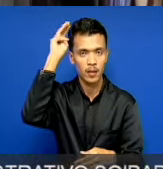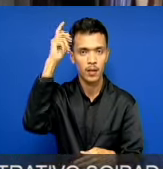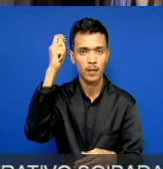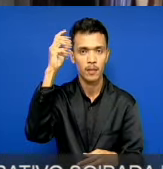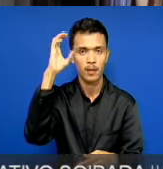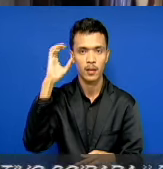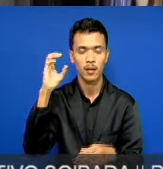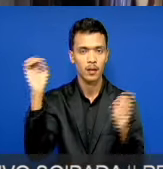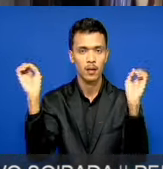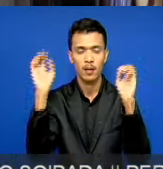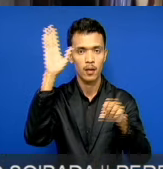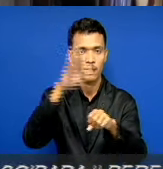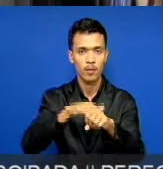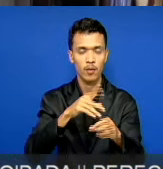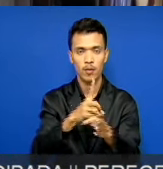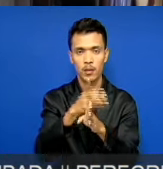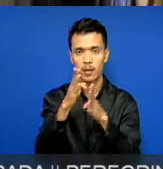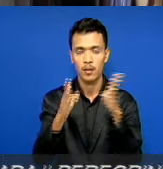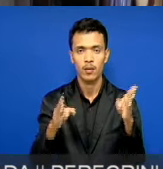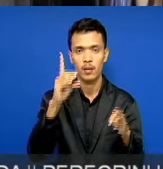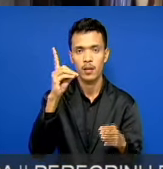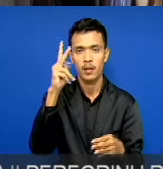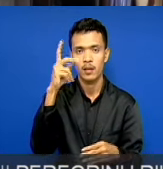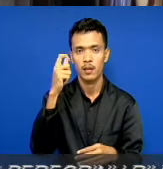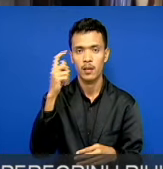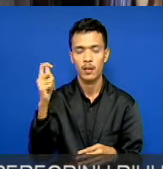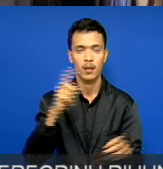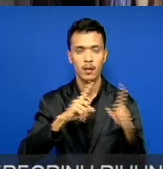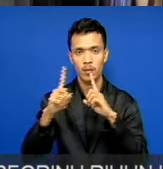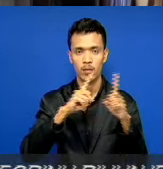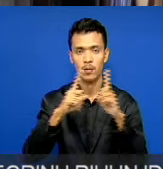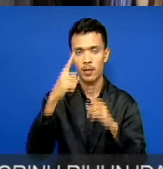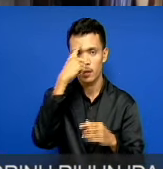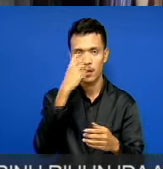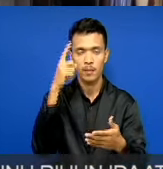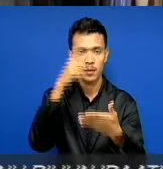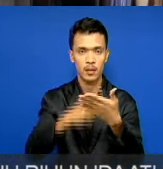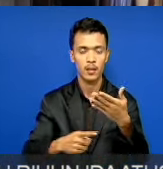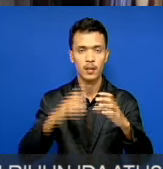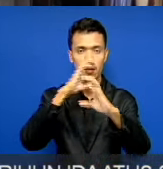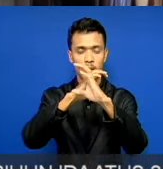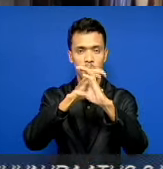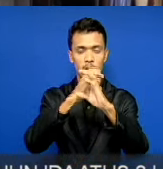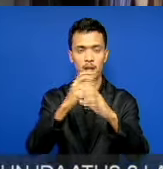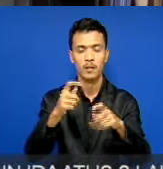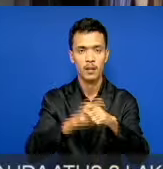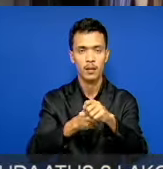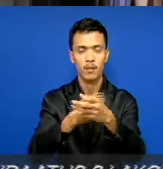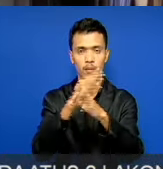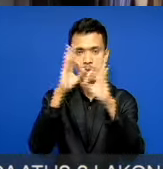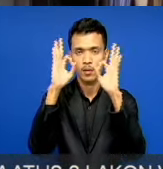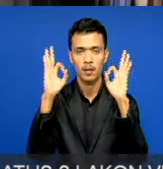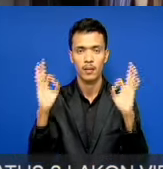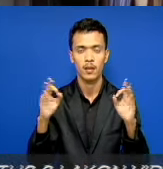diretor executivo de NTT, né? Tu halo justificação também, sa careta serve uma carreira em prazo, manufatura ato, né? Se na fato